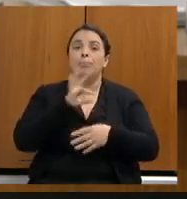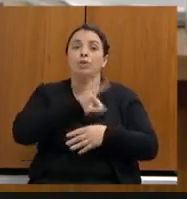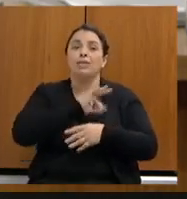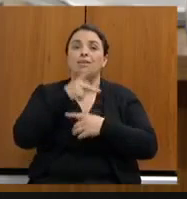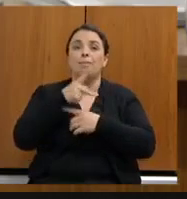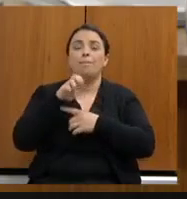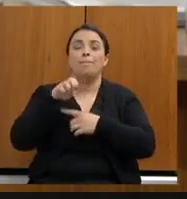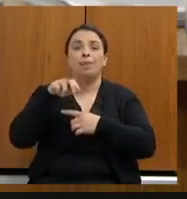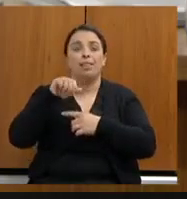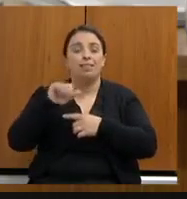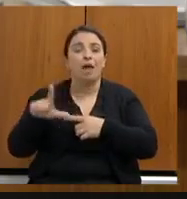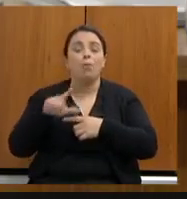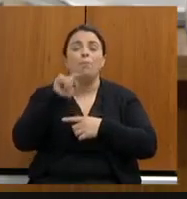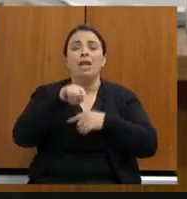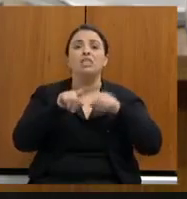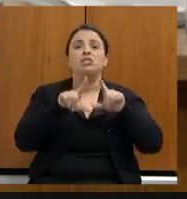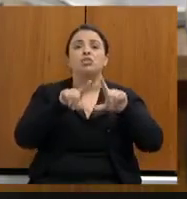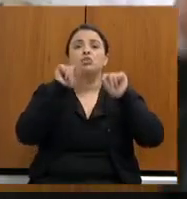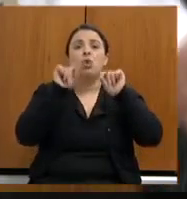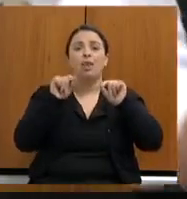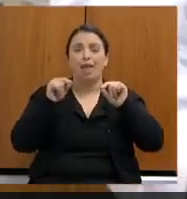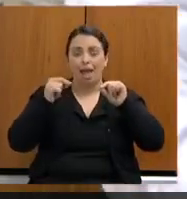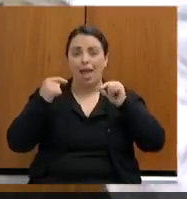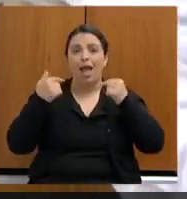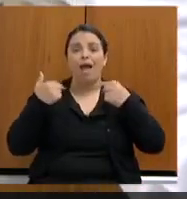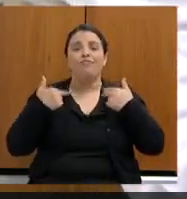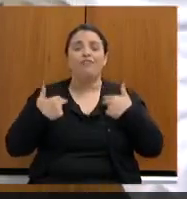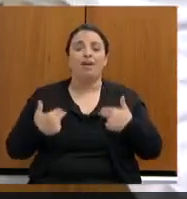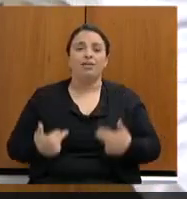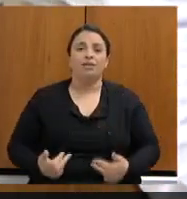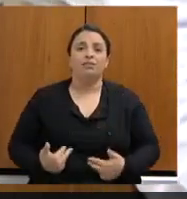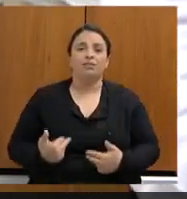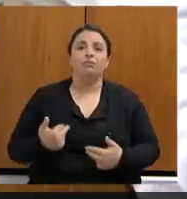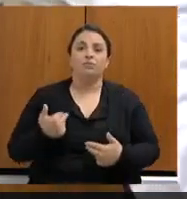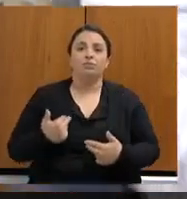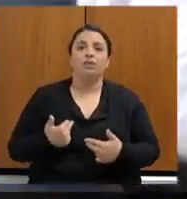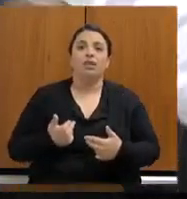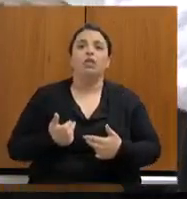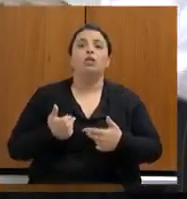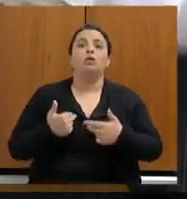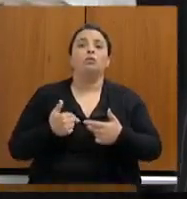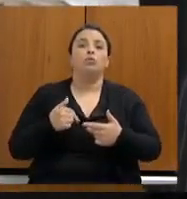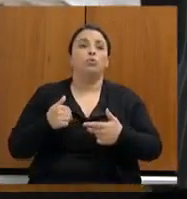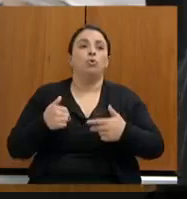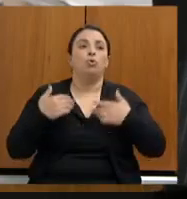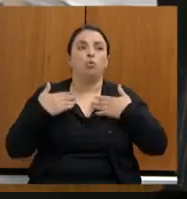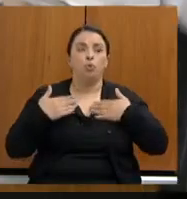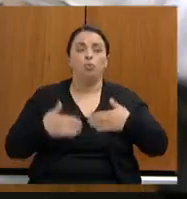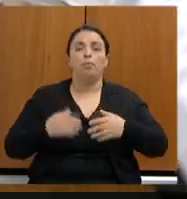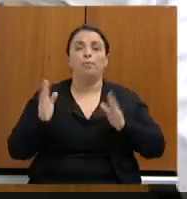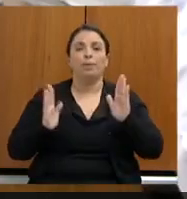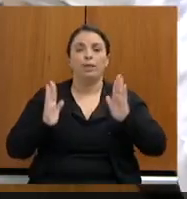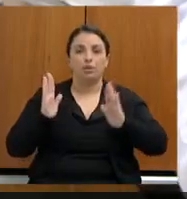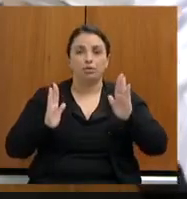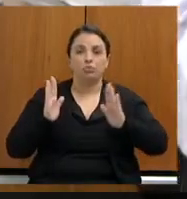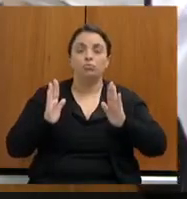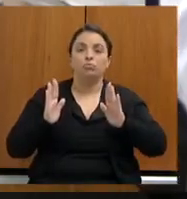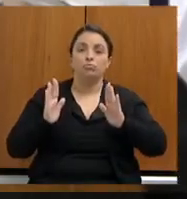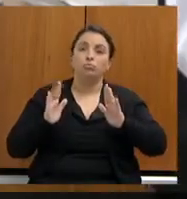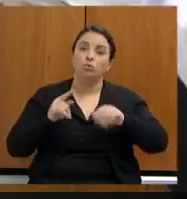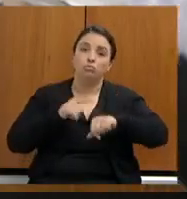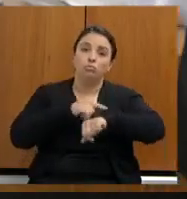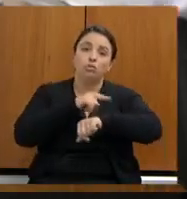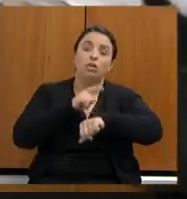pudessem tá escolhendo o fardamento que eles usariam durante o seu turno de trabalho Além disso